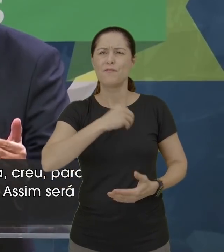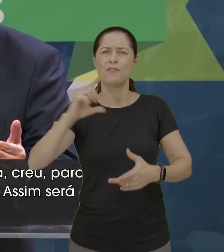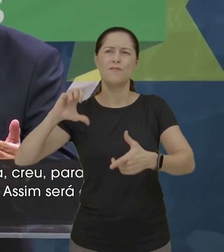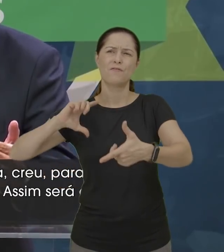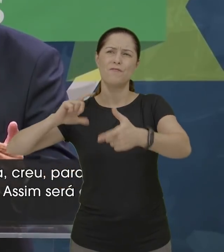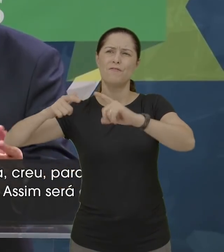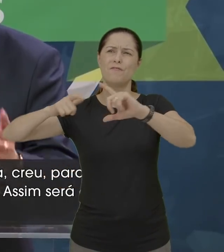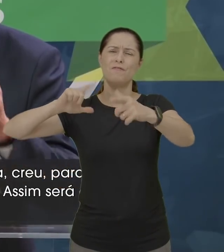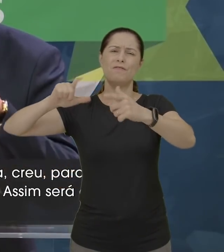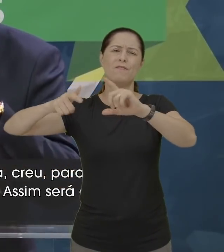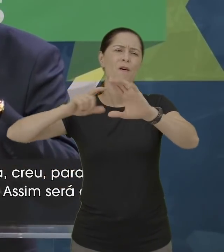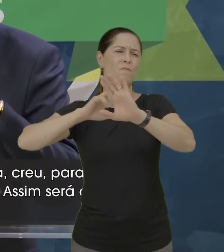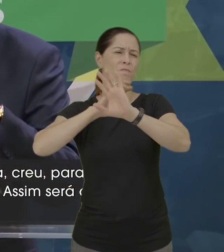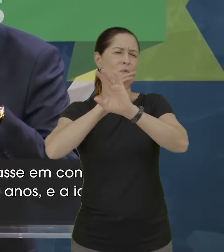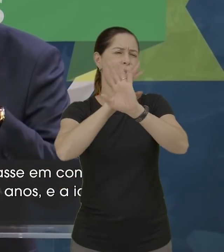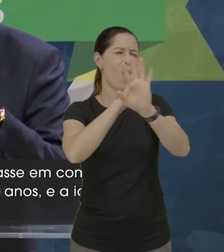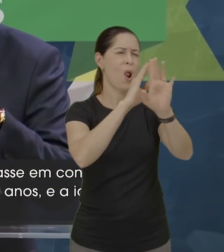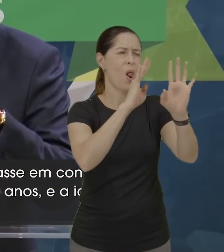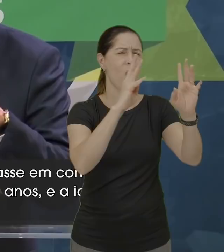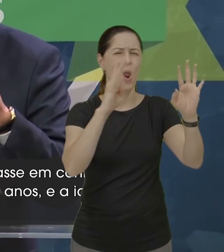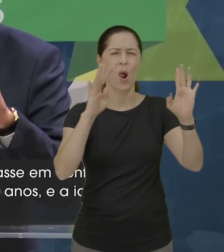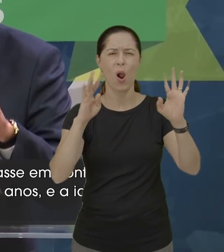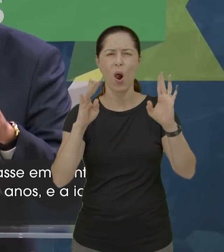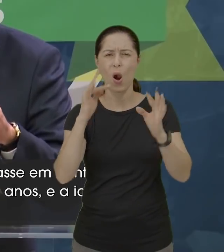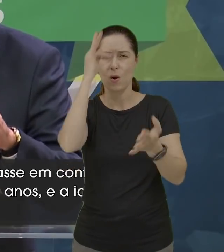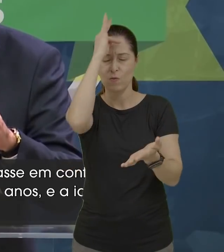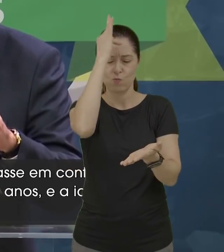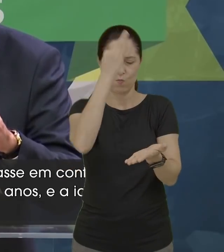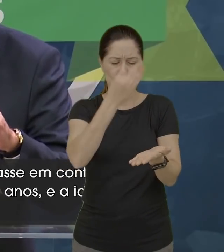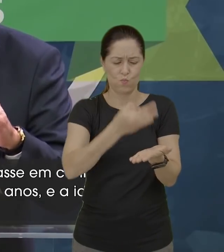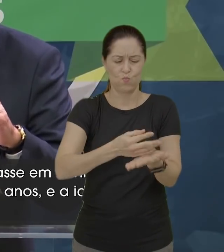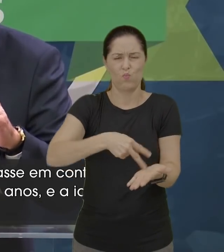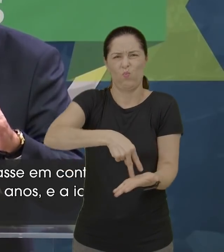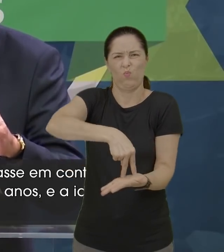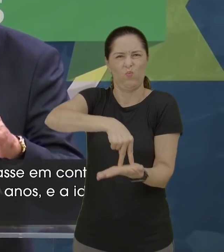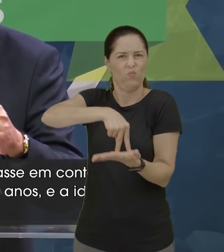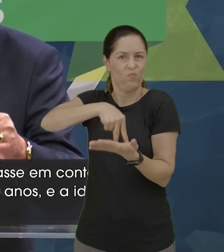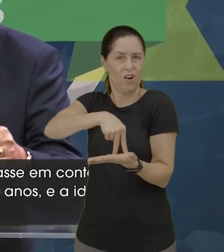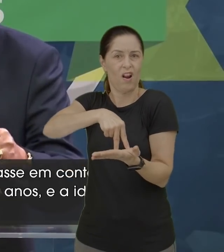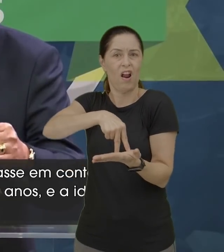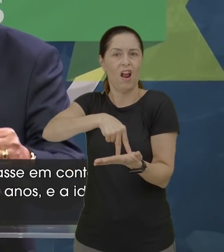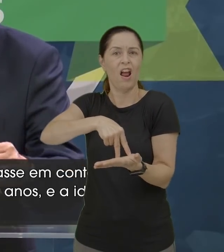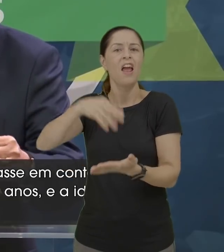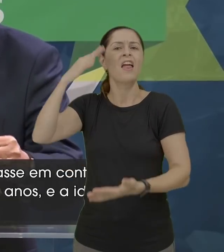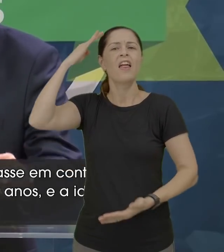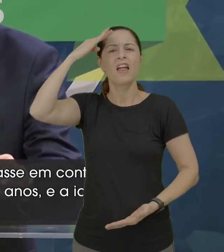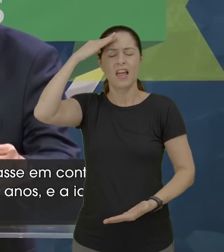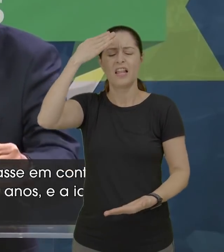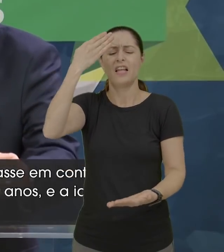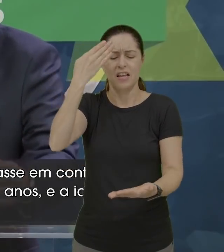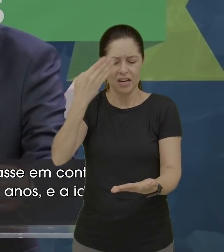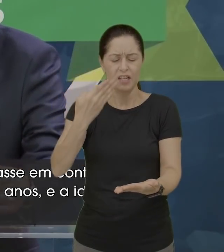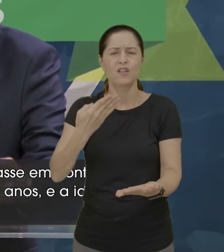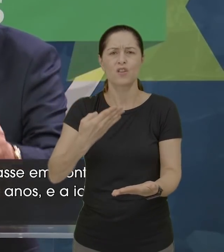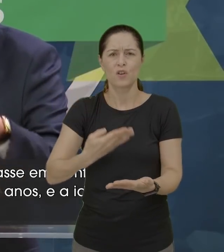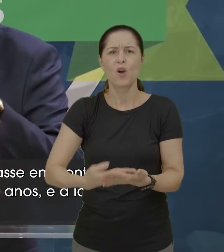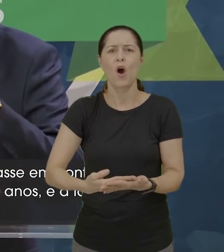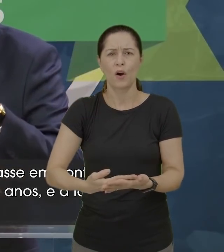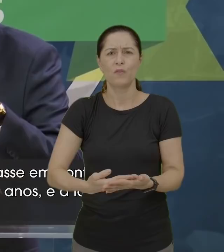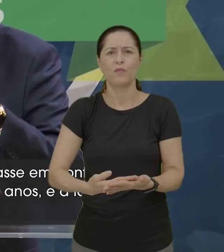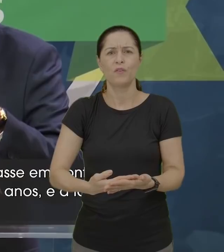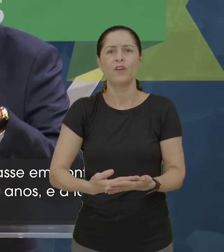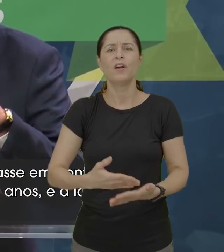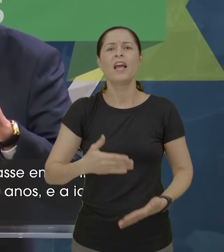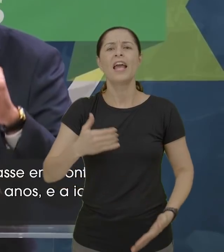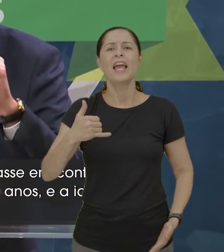tua descendência. E sem enfraquecer na fé, embora levasse em conta o seu próprio corpo amortecido, sendo já